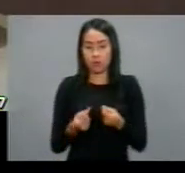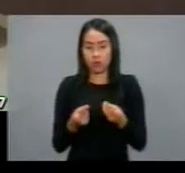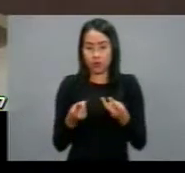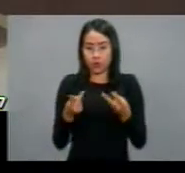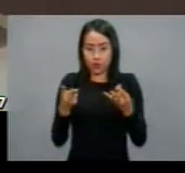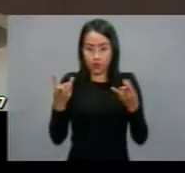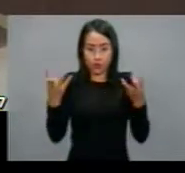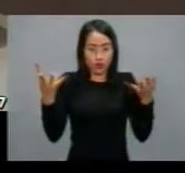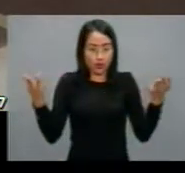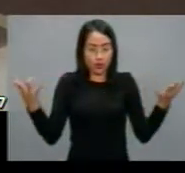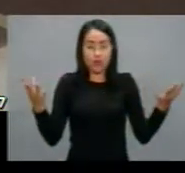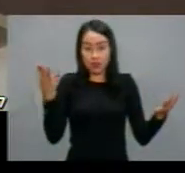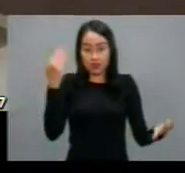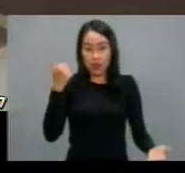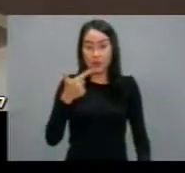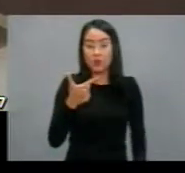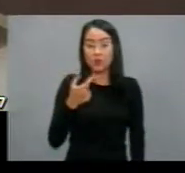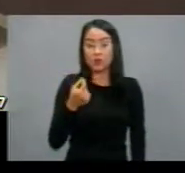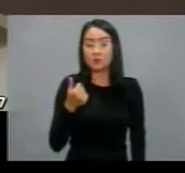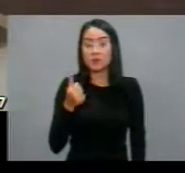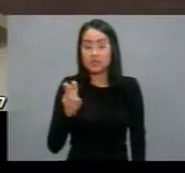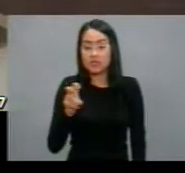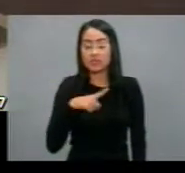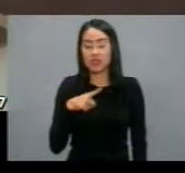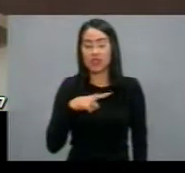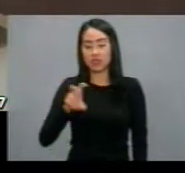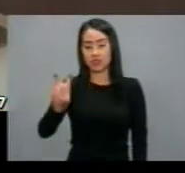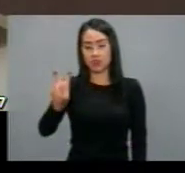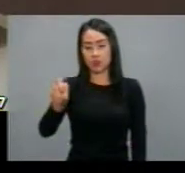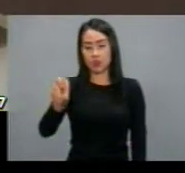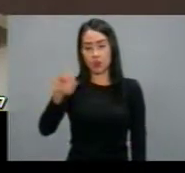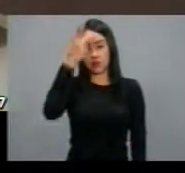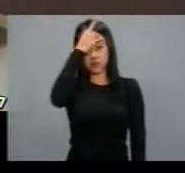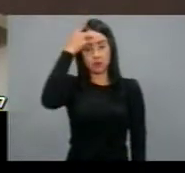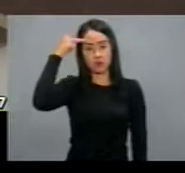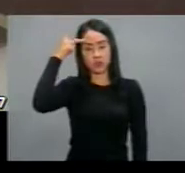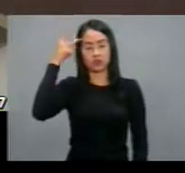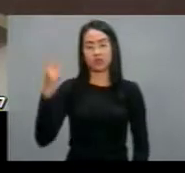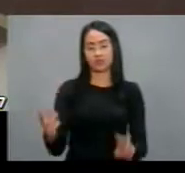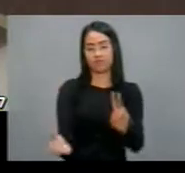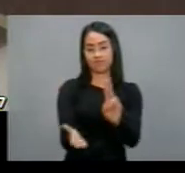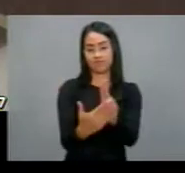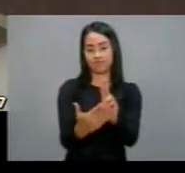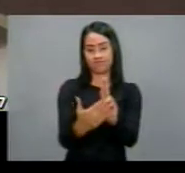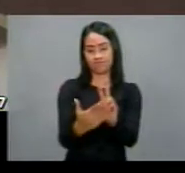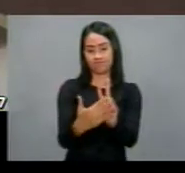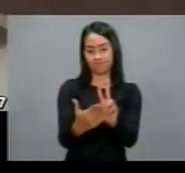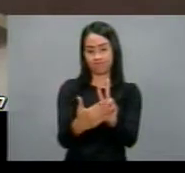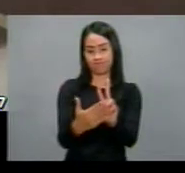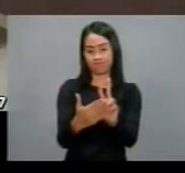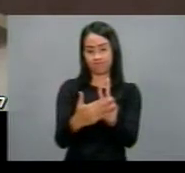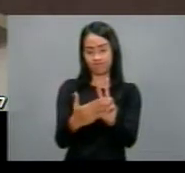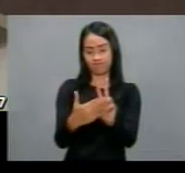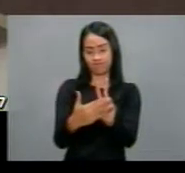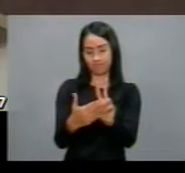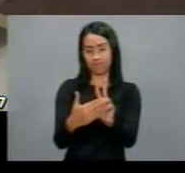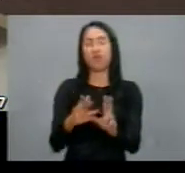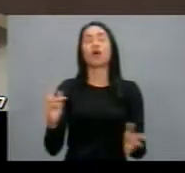2015, foram assassinados 50 camponeses, indígenas e quilombolas. Em